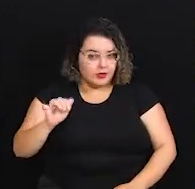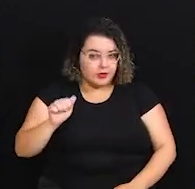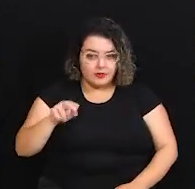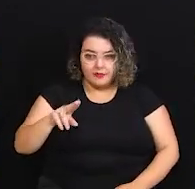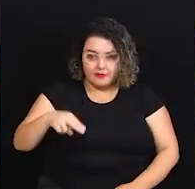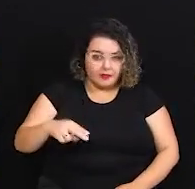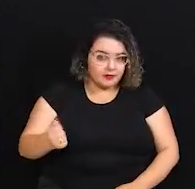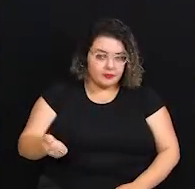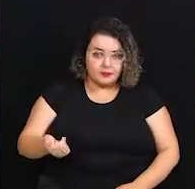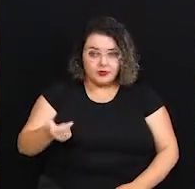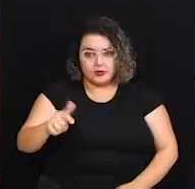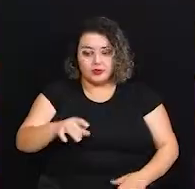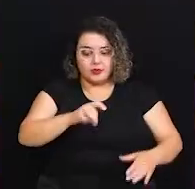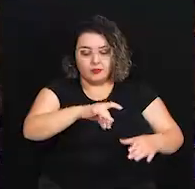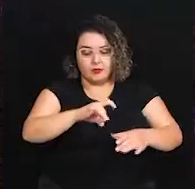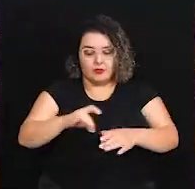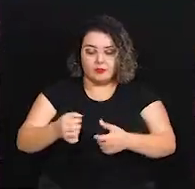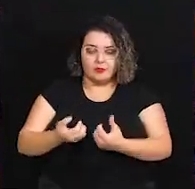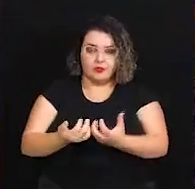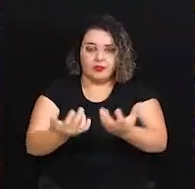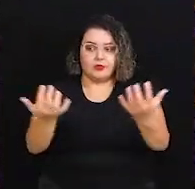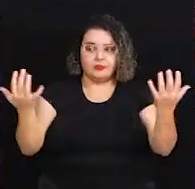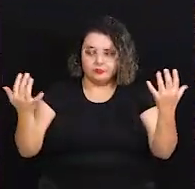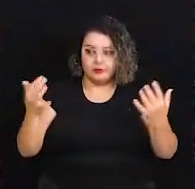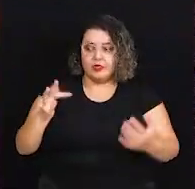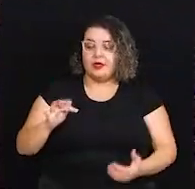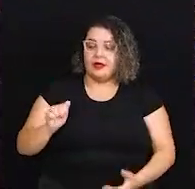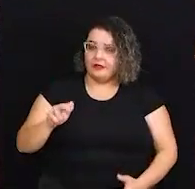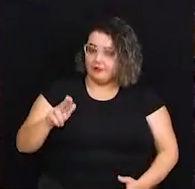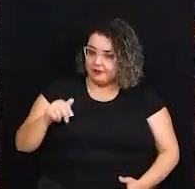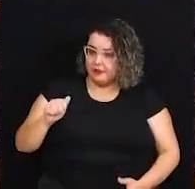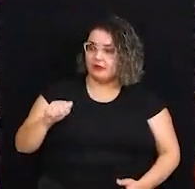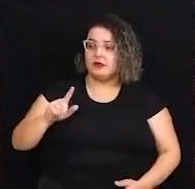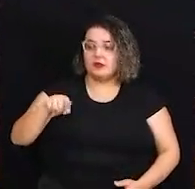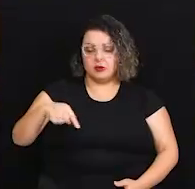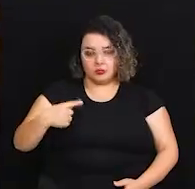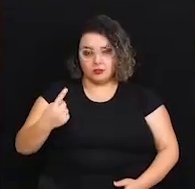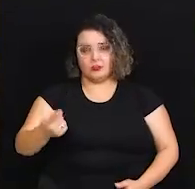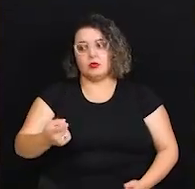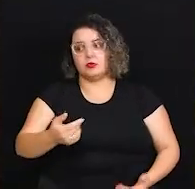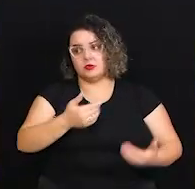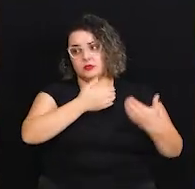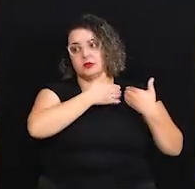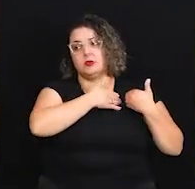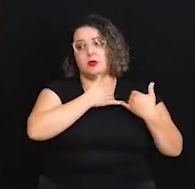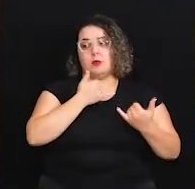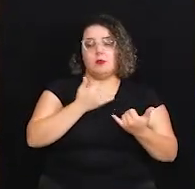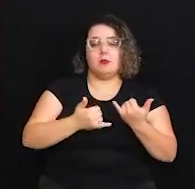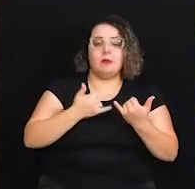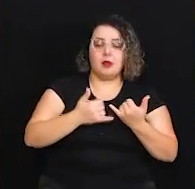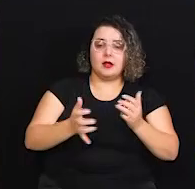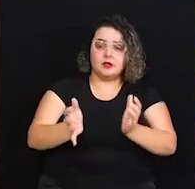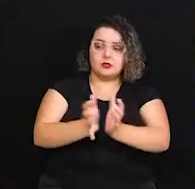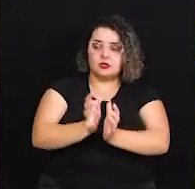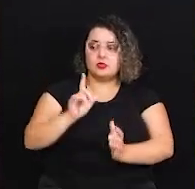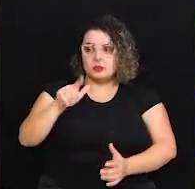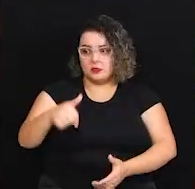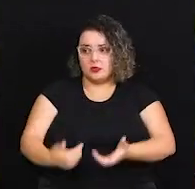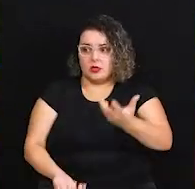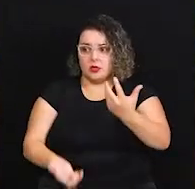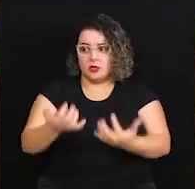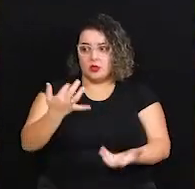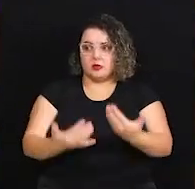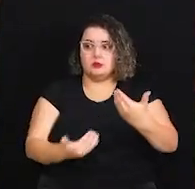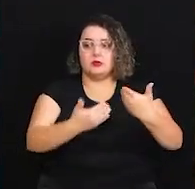continuar semeando aquela flora. A fauna é outra responsabilidade de parte da equipe que sempre após um incêndio